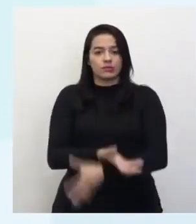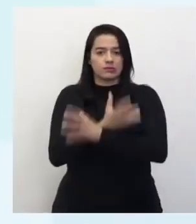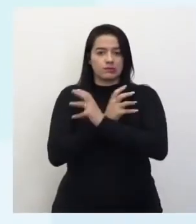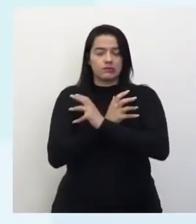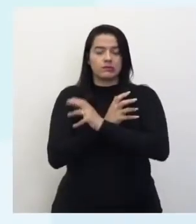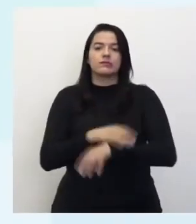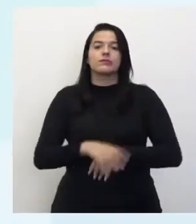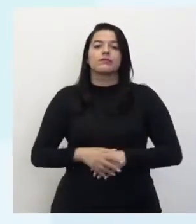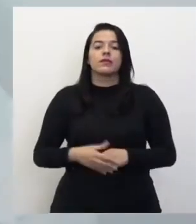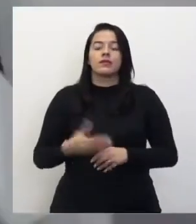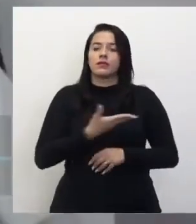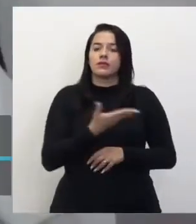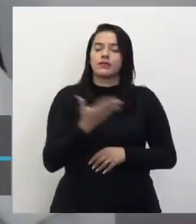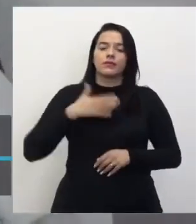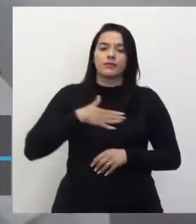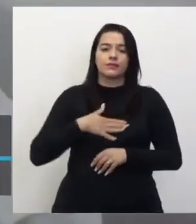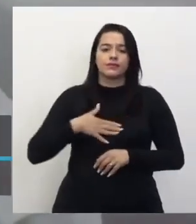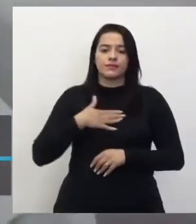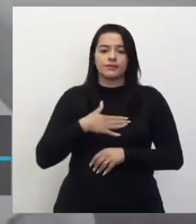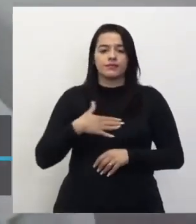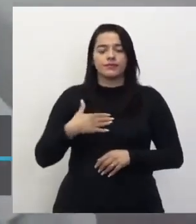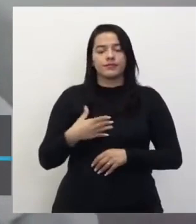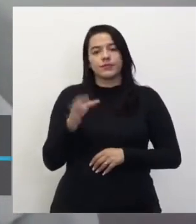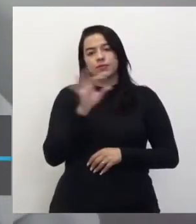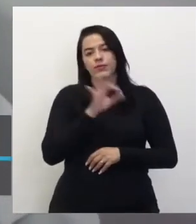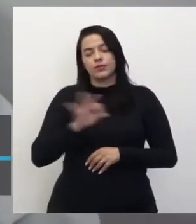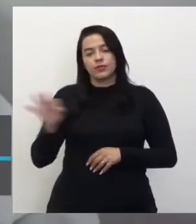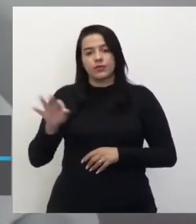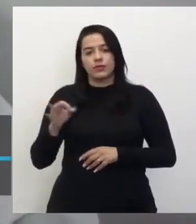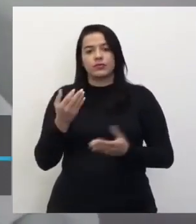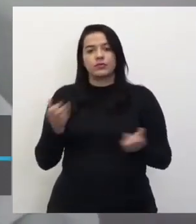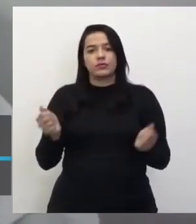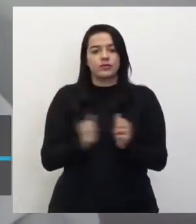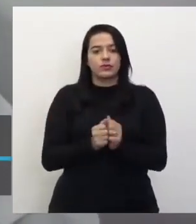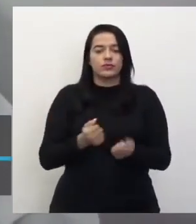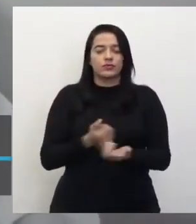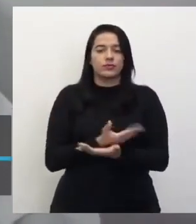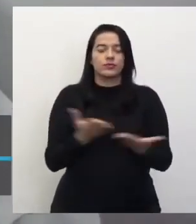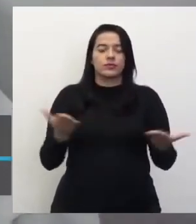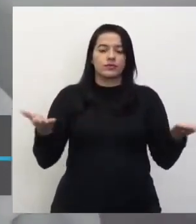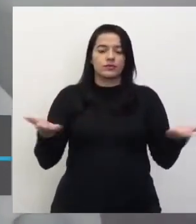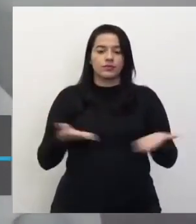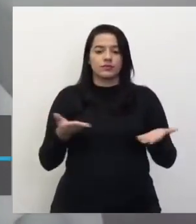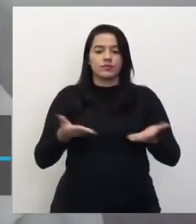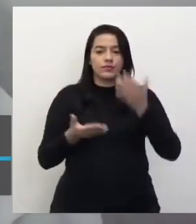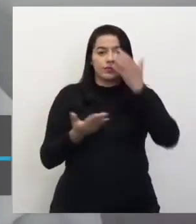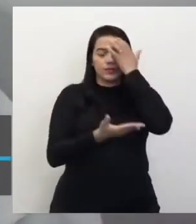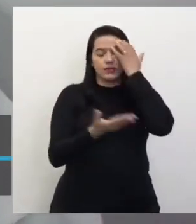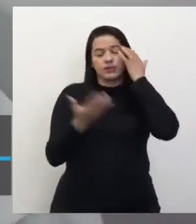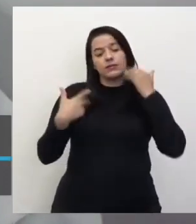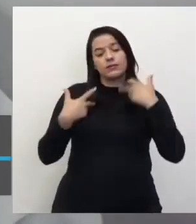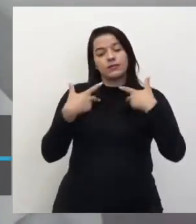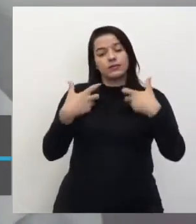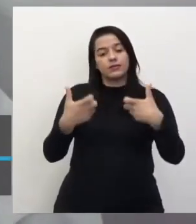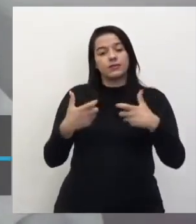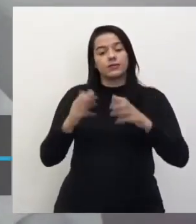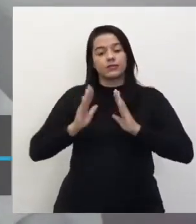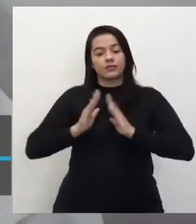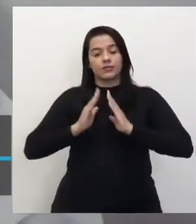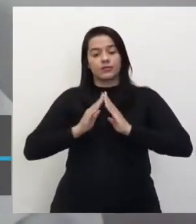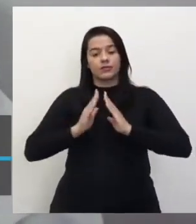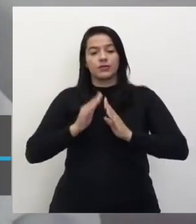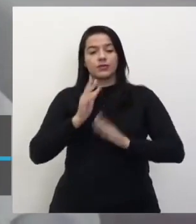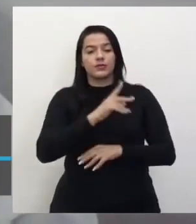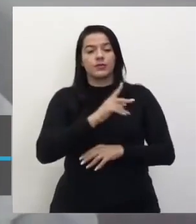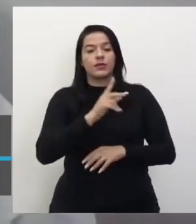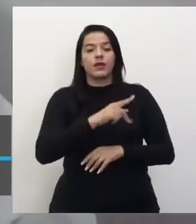quero dizer que foi um prazer, foi uma honra estar aqui com vocês hoje, né? Vocês perceberam que eu estou falando da minha casa, a Priscila